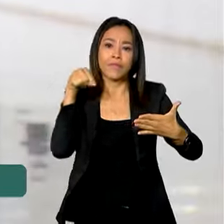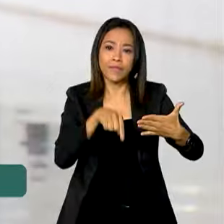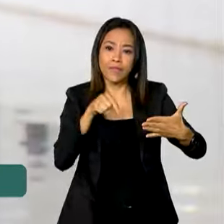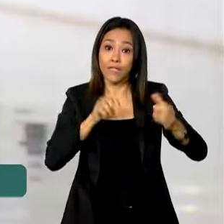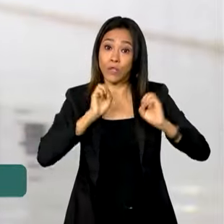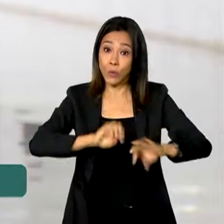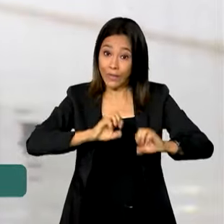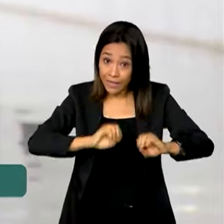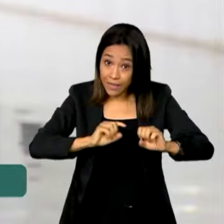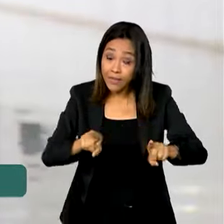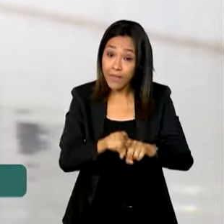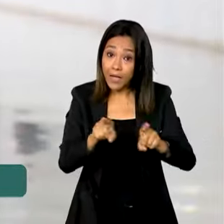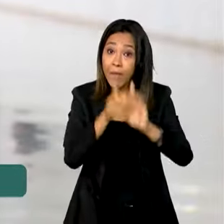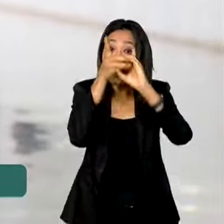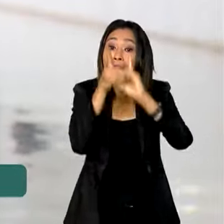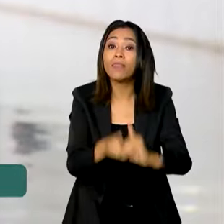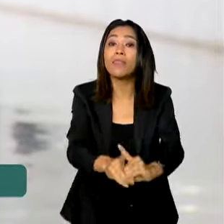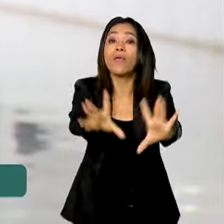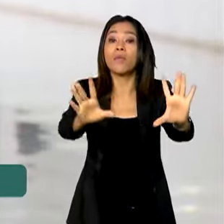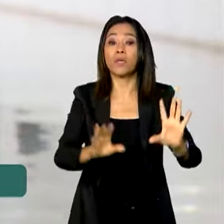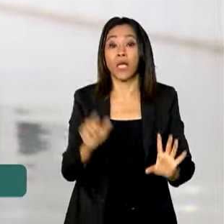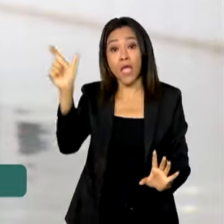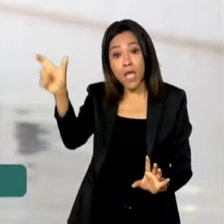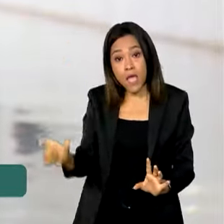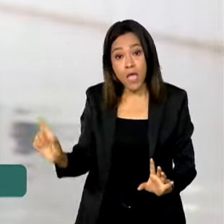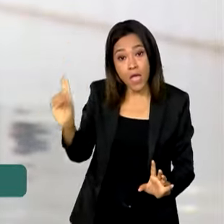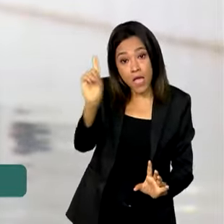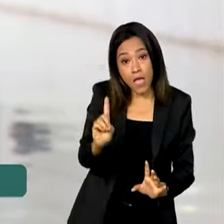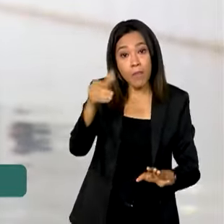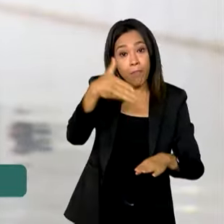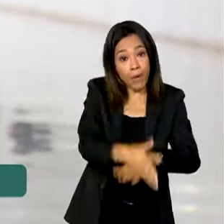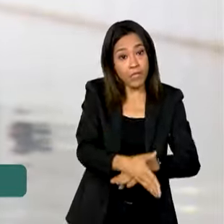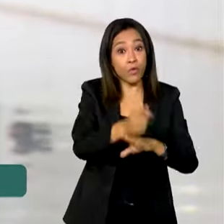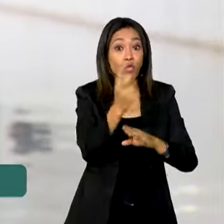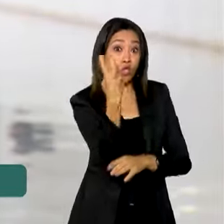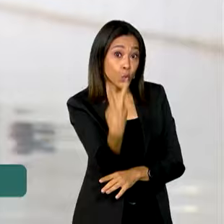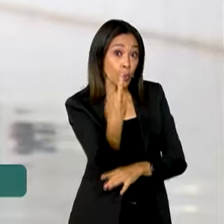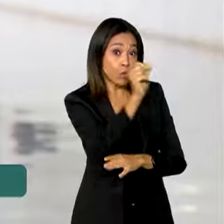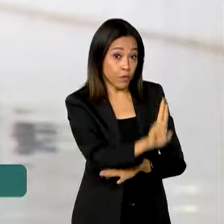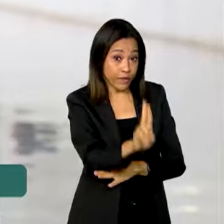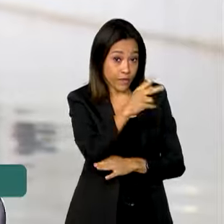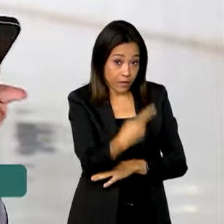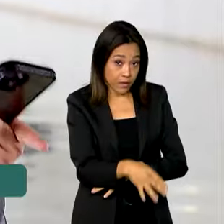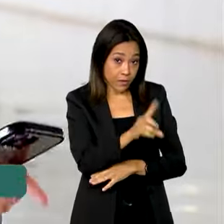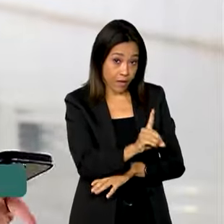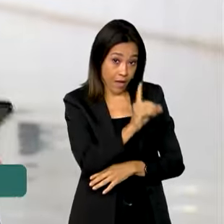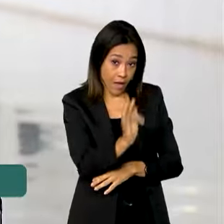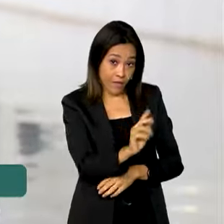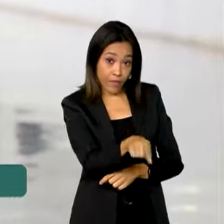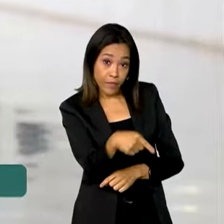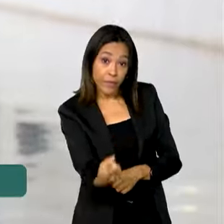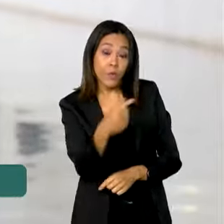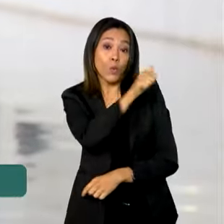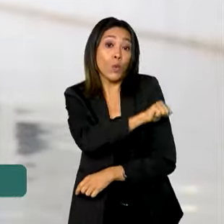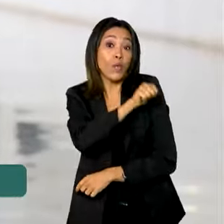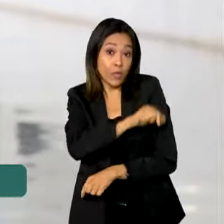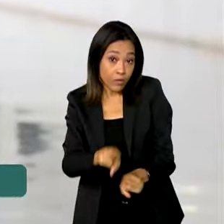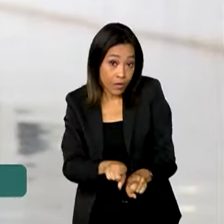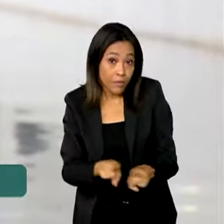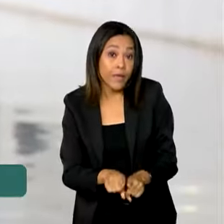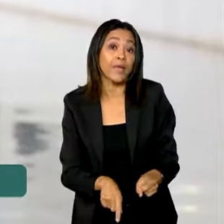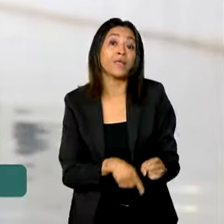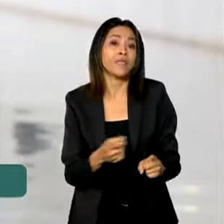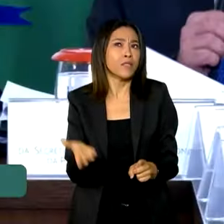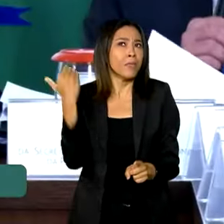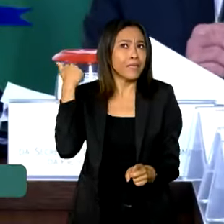no Brasil. Anísio também participou da criação de 2 universidades, a Universidade do Distrito Federal, no Rio de Janeiro, quando o Rio de Janeiro ainda